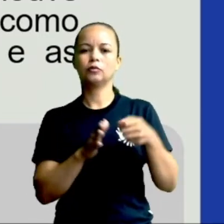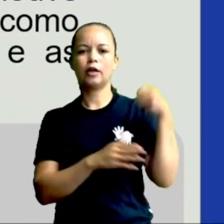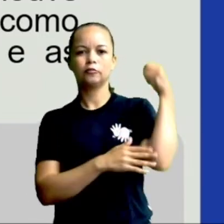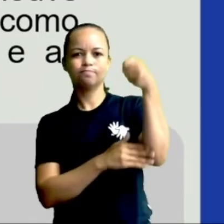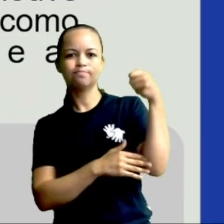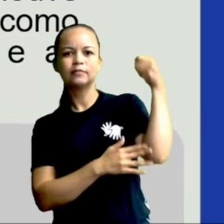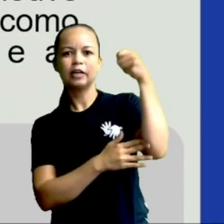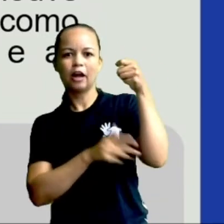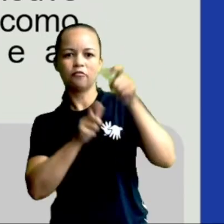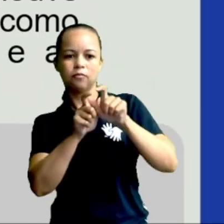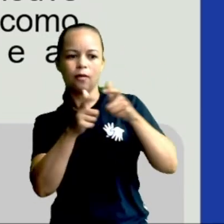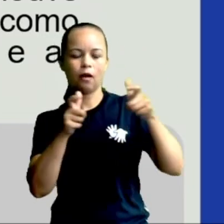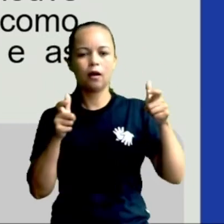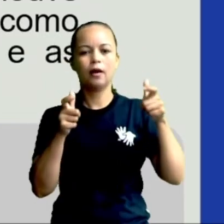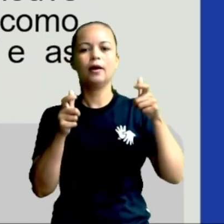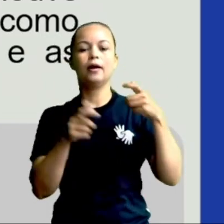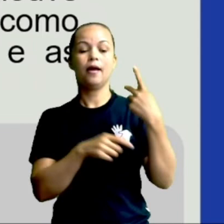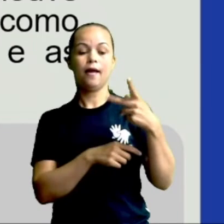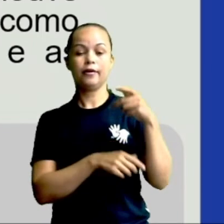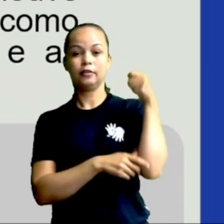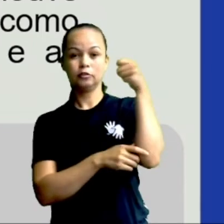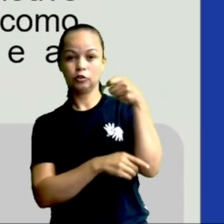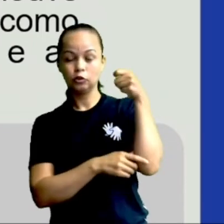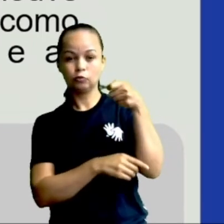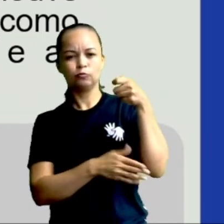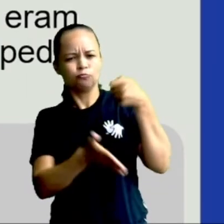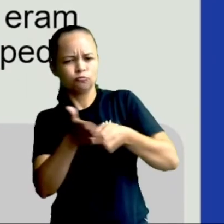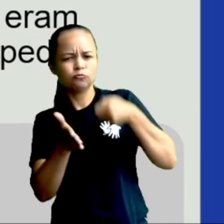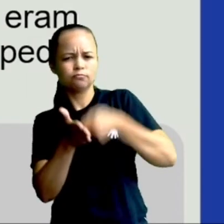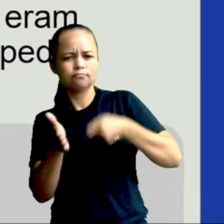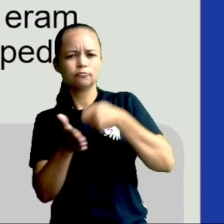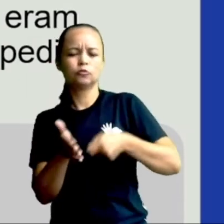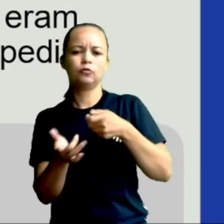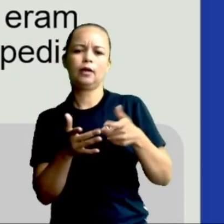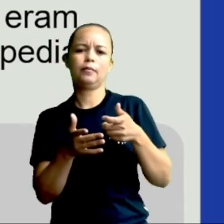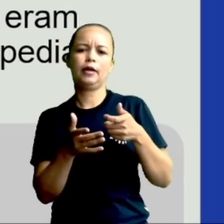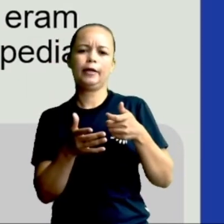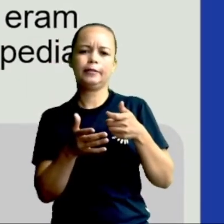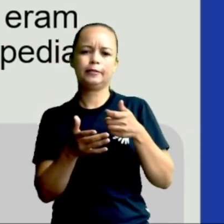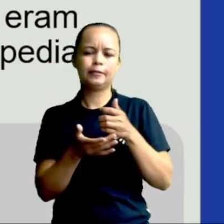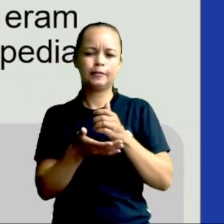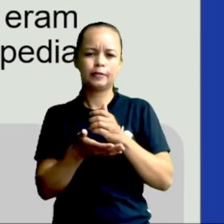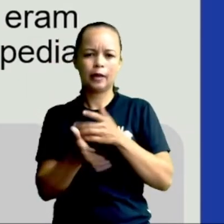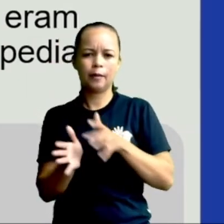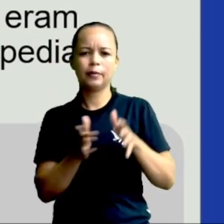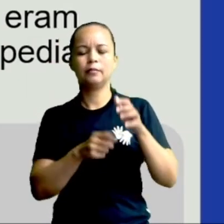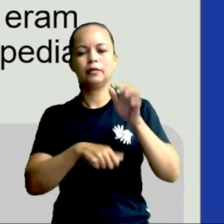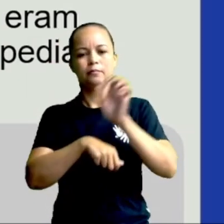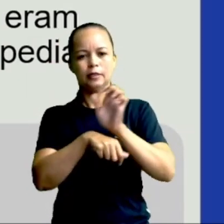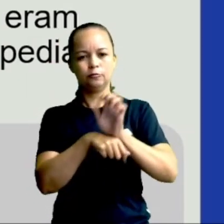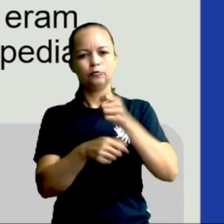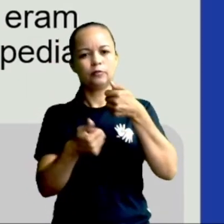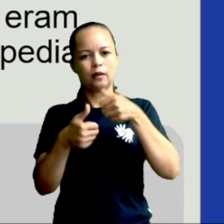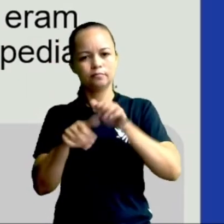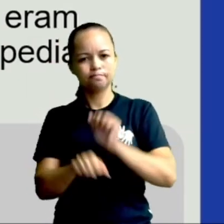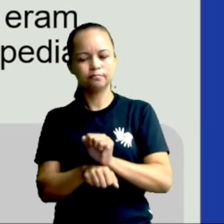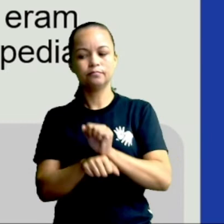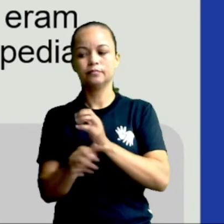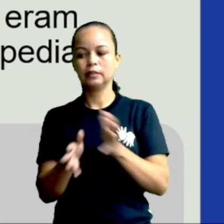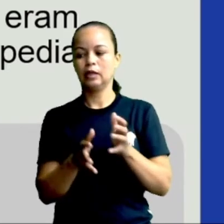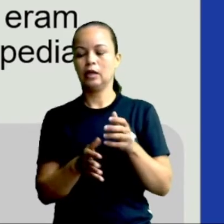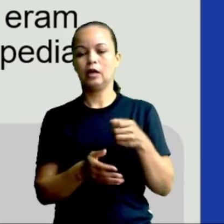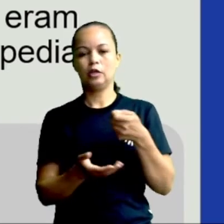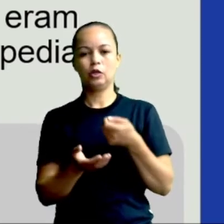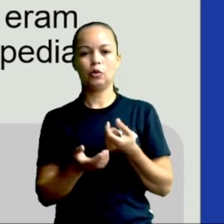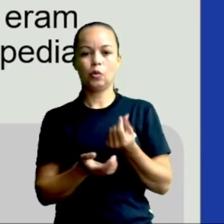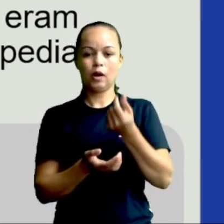greves, Mas que, infelizmente, essas greves foram duramente reprimidas pelo Estado, tá? Então, os gastos